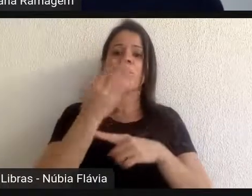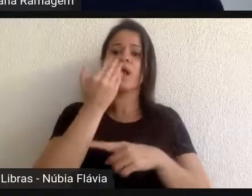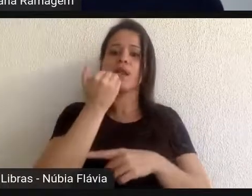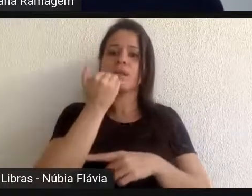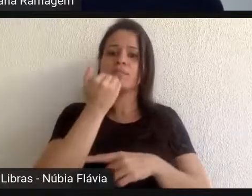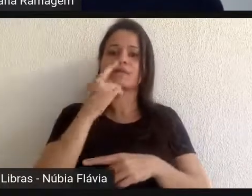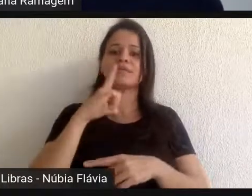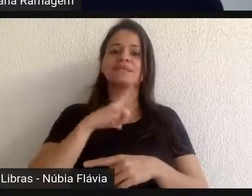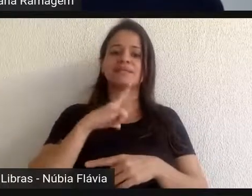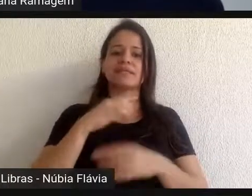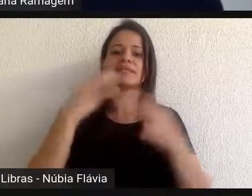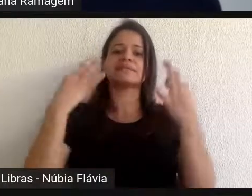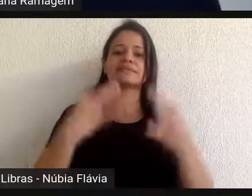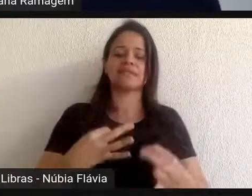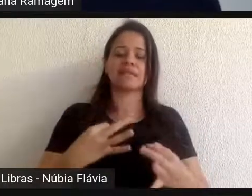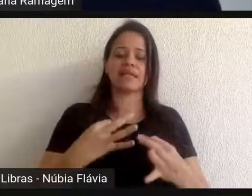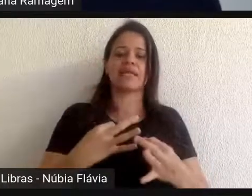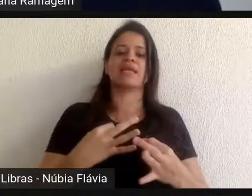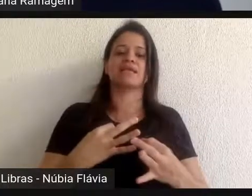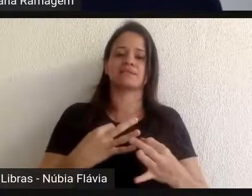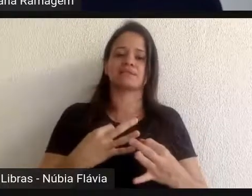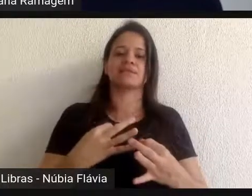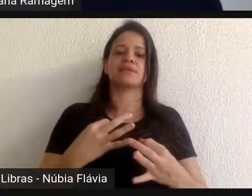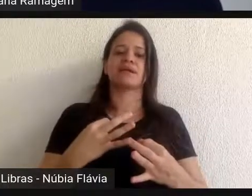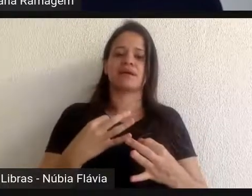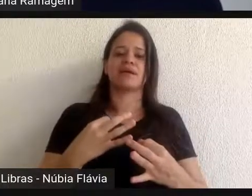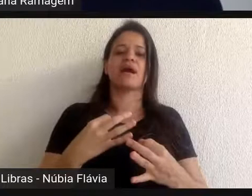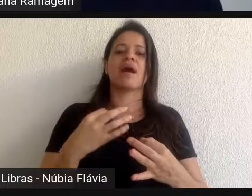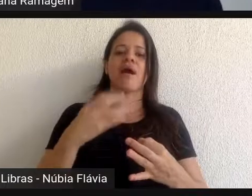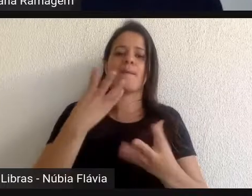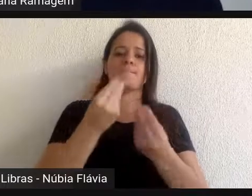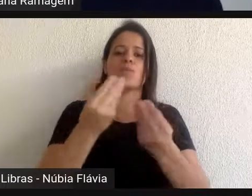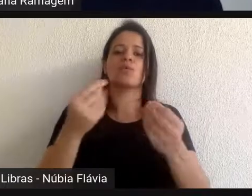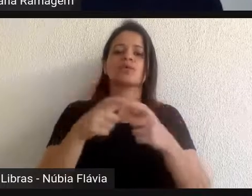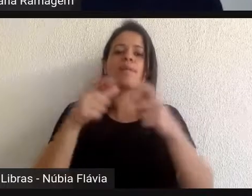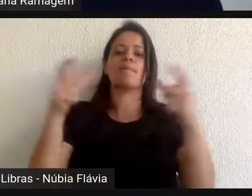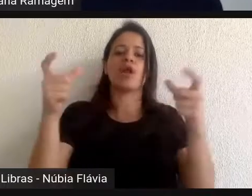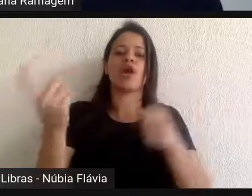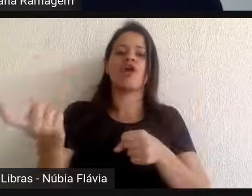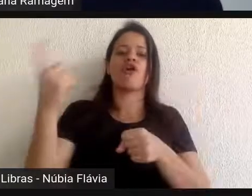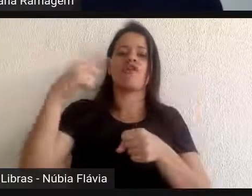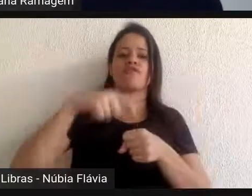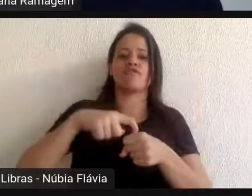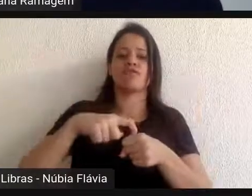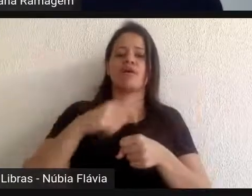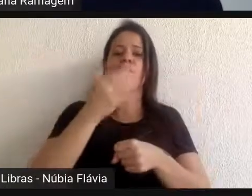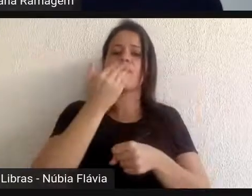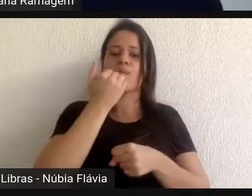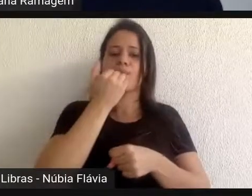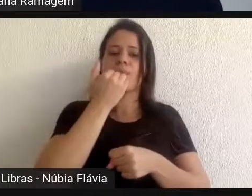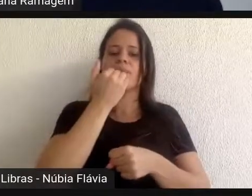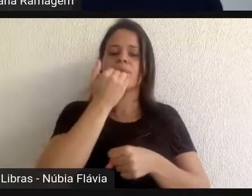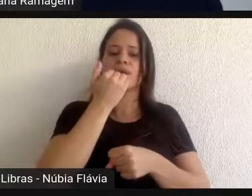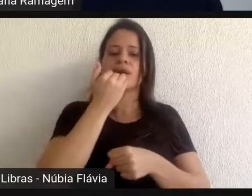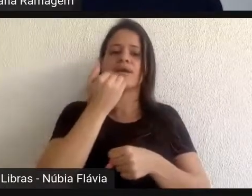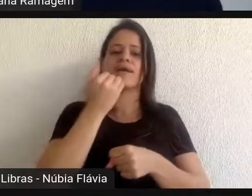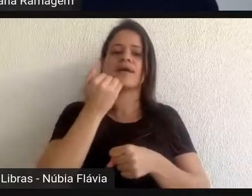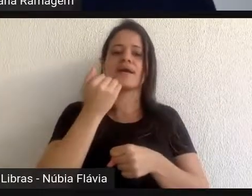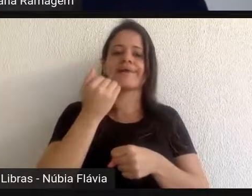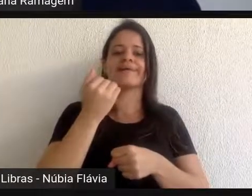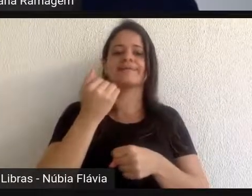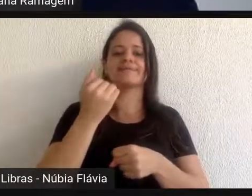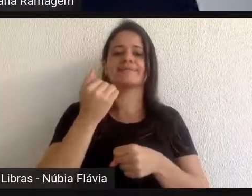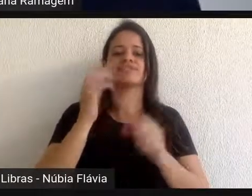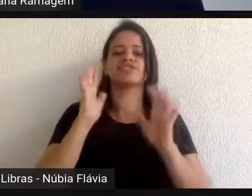está acontecendo, tá? A maioria das pessoas voltou a cozinhar em casa. Isso já era uma coisa que